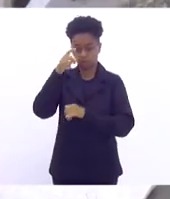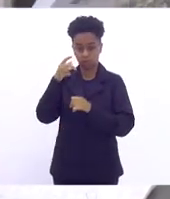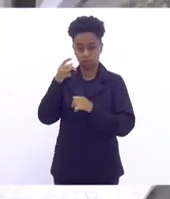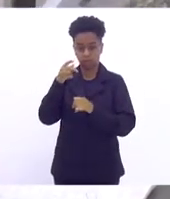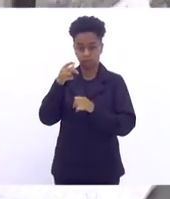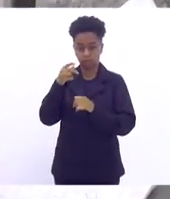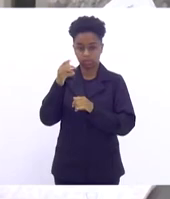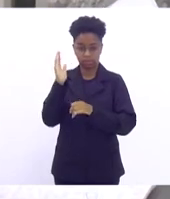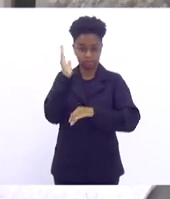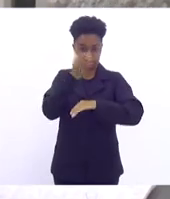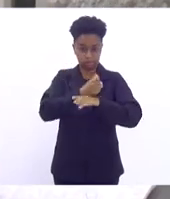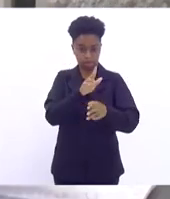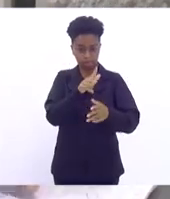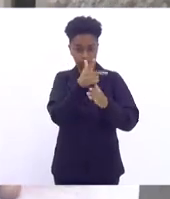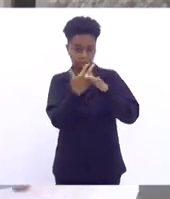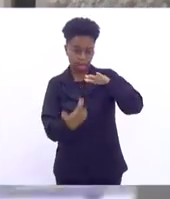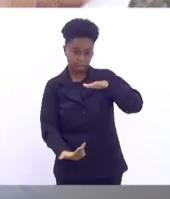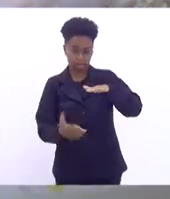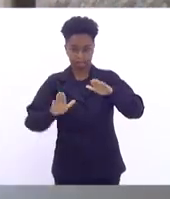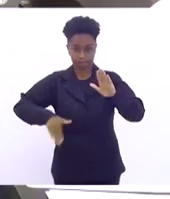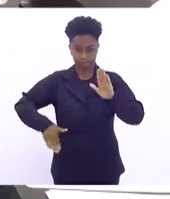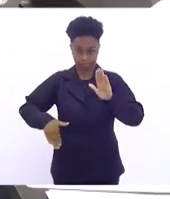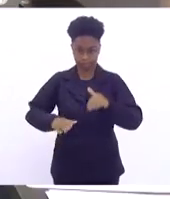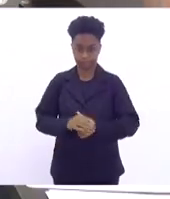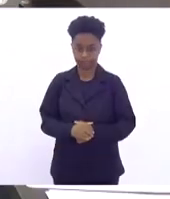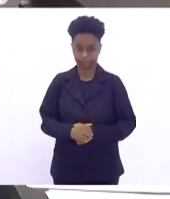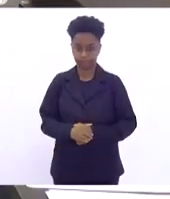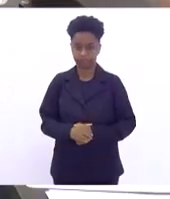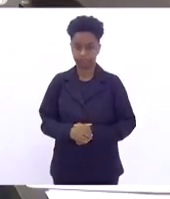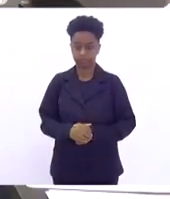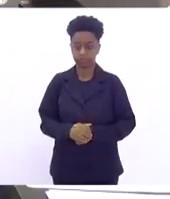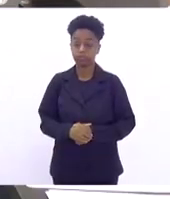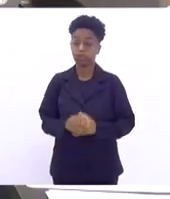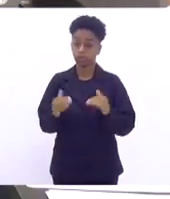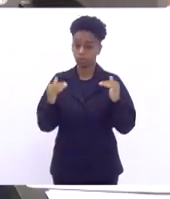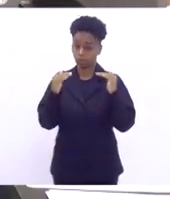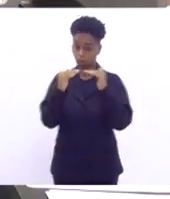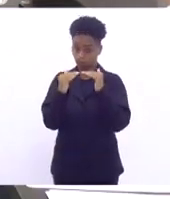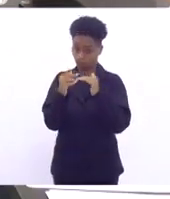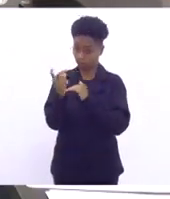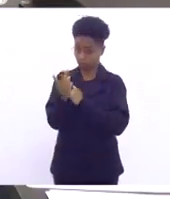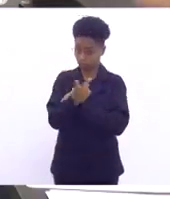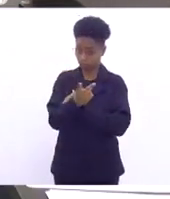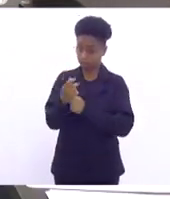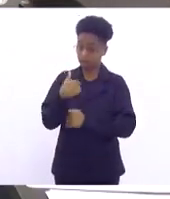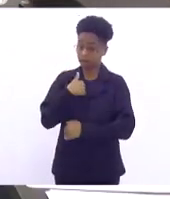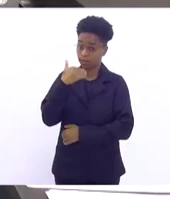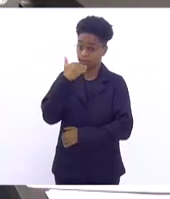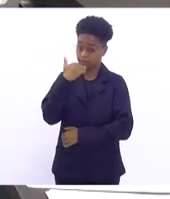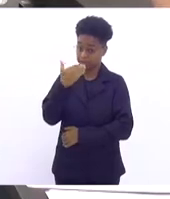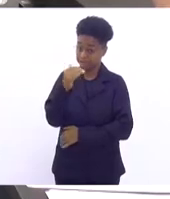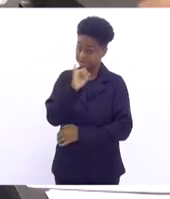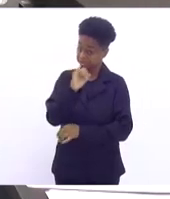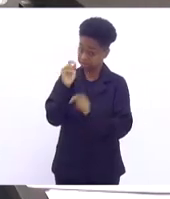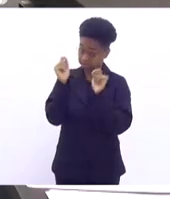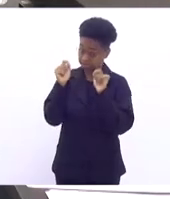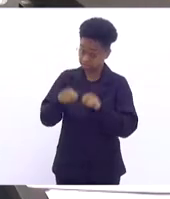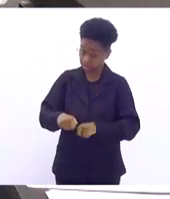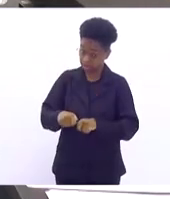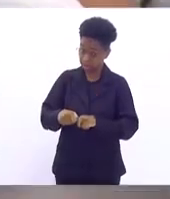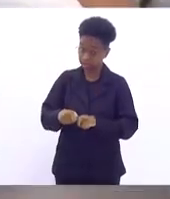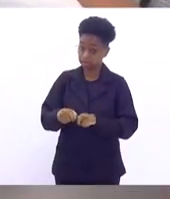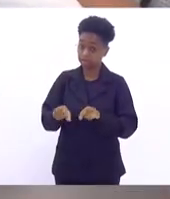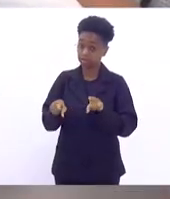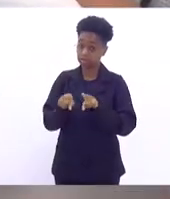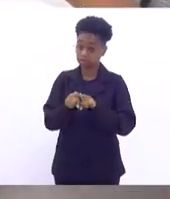nas praias concordando com esses eu solicitaria se fosse possível vossa excelência que incluindo